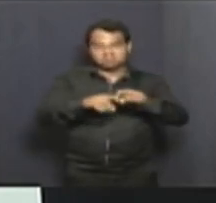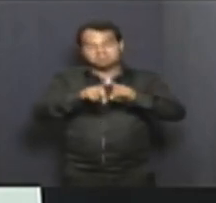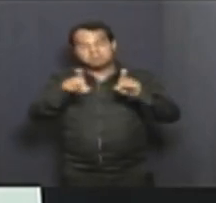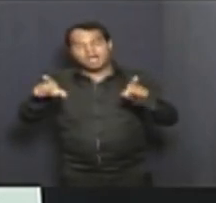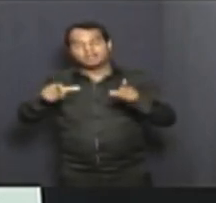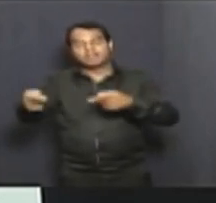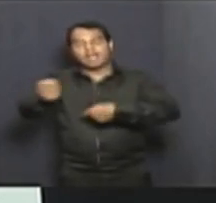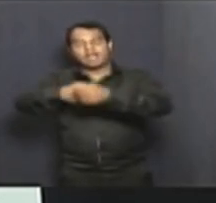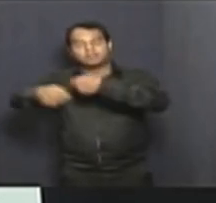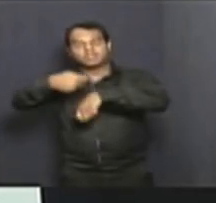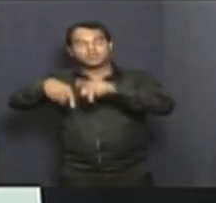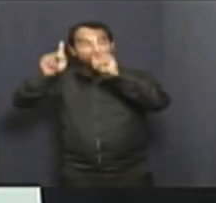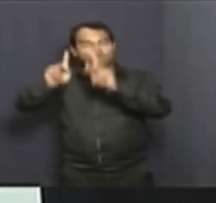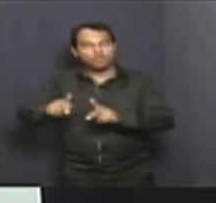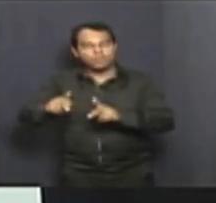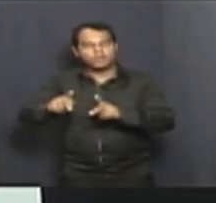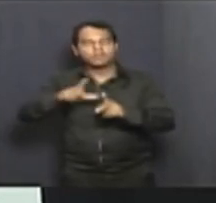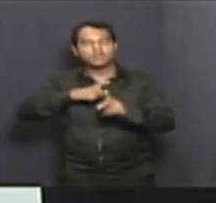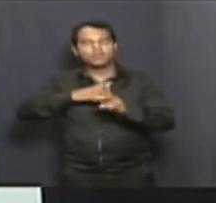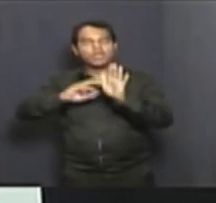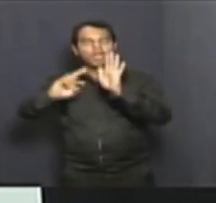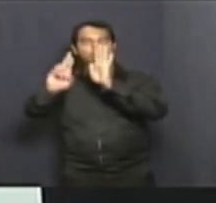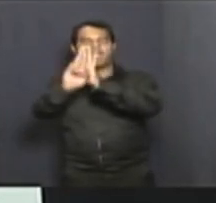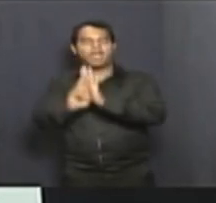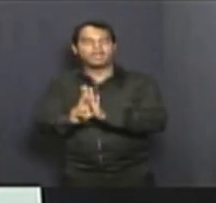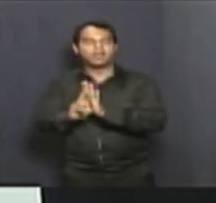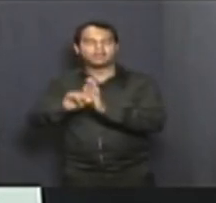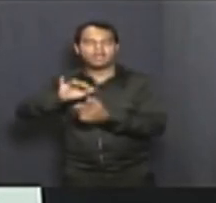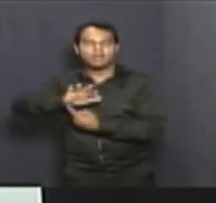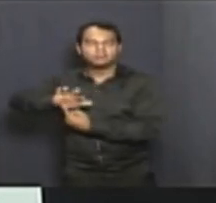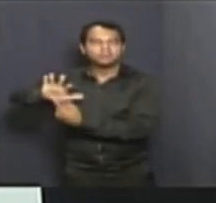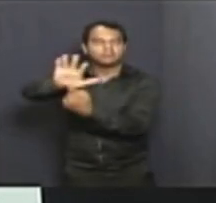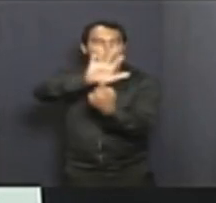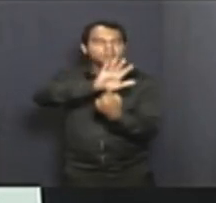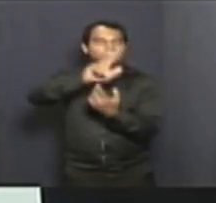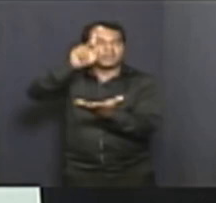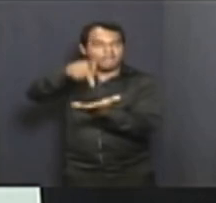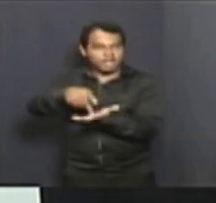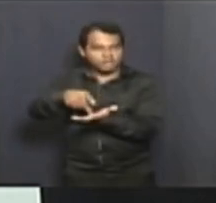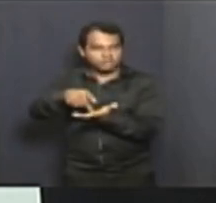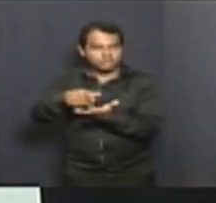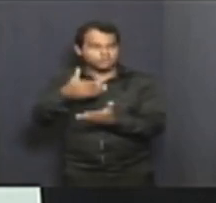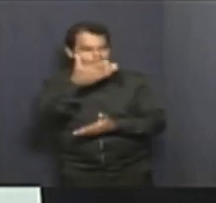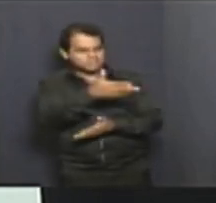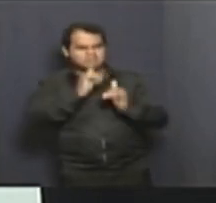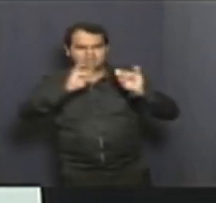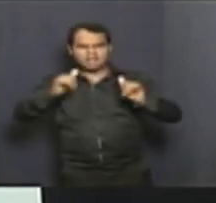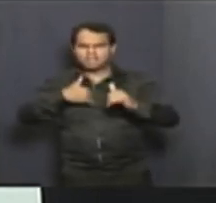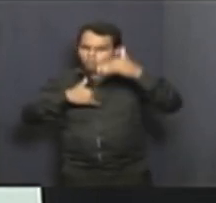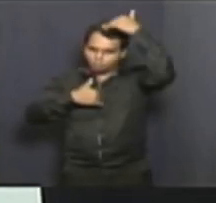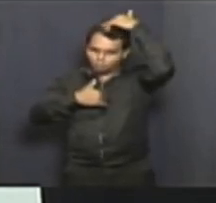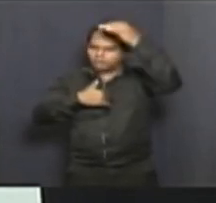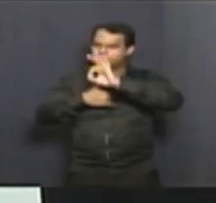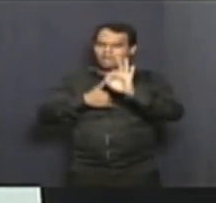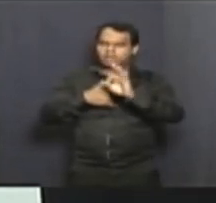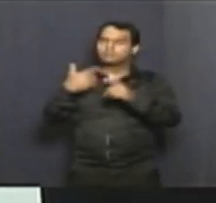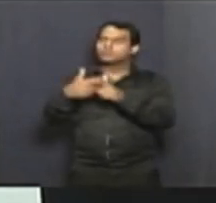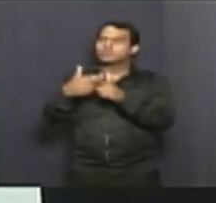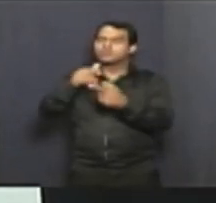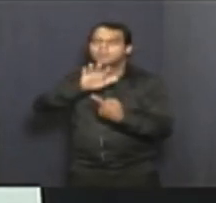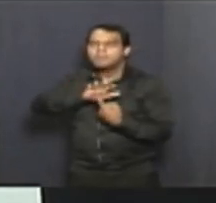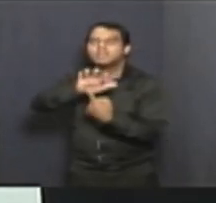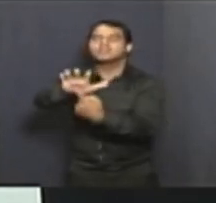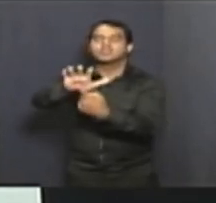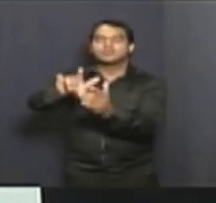transparência se o senhor disse que é inocente por que o senhor não apresenta isso para imprensa do